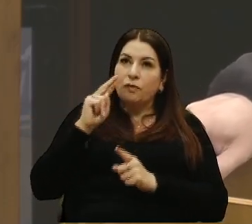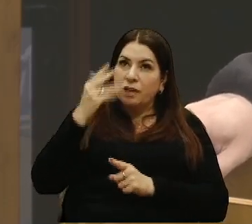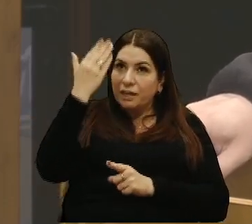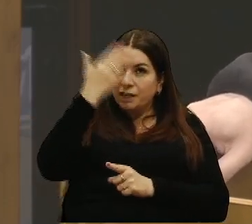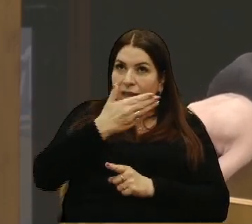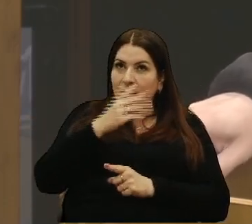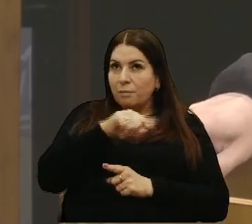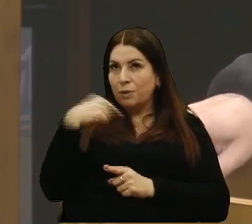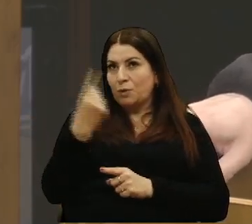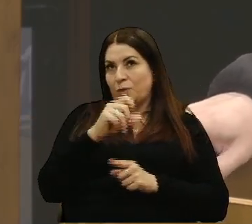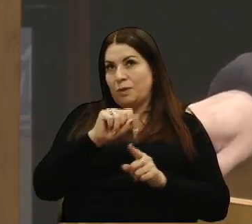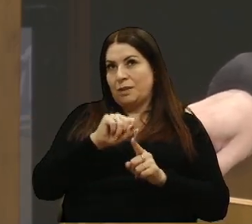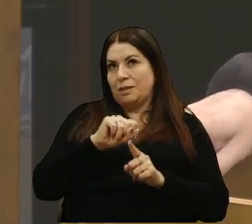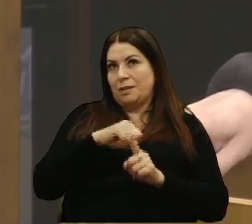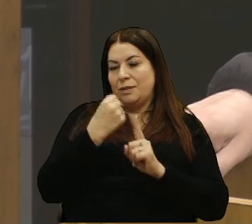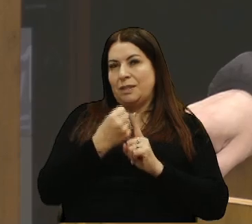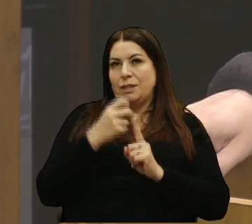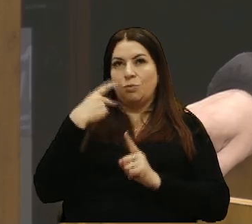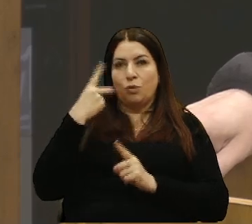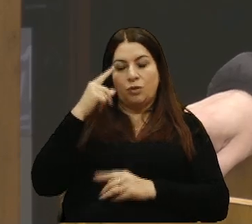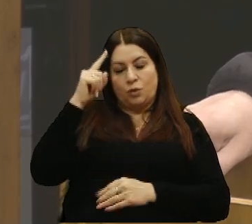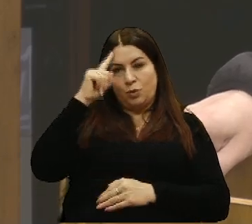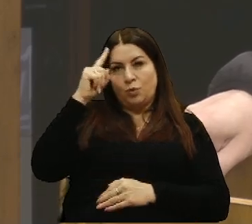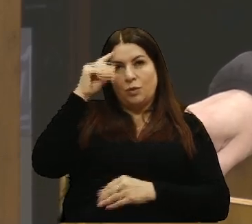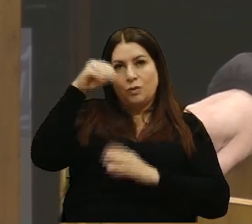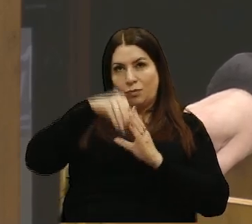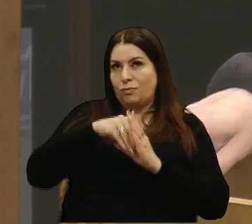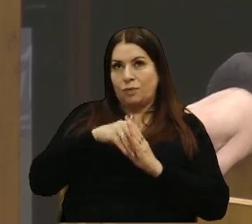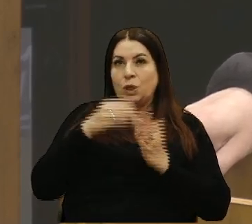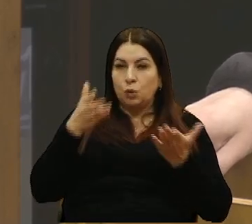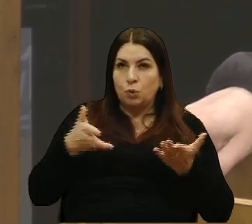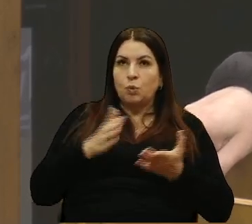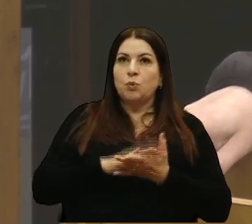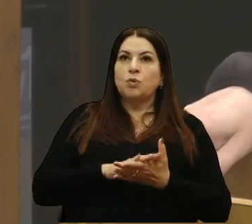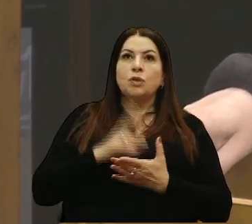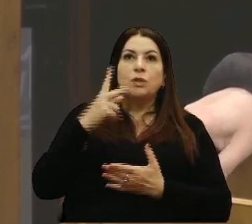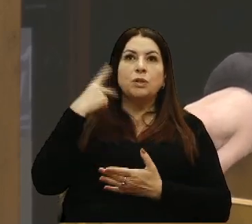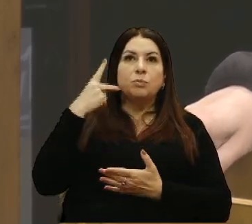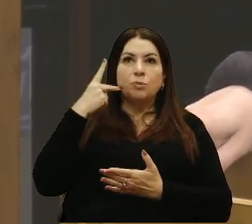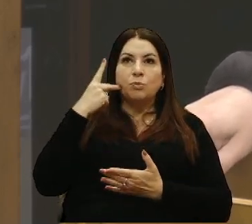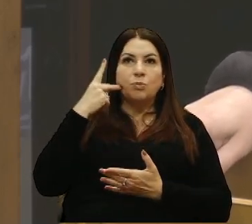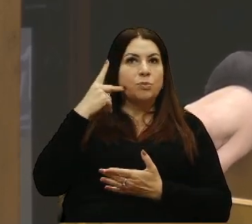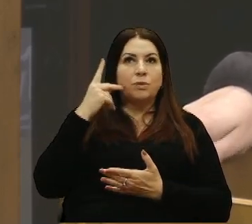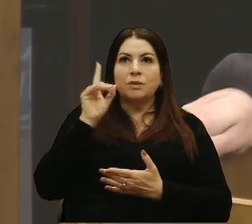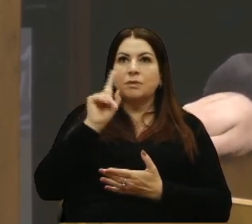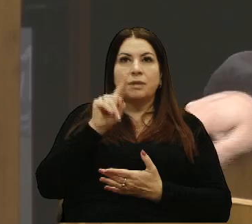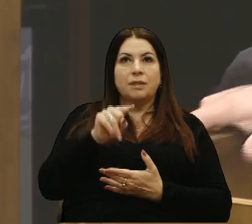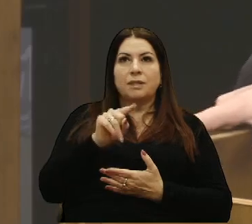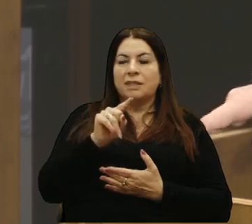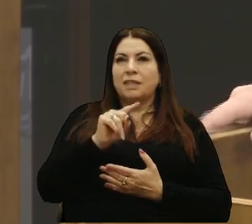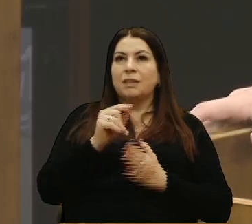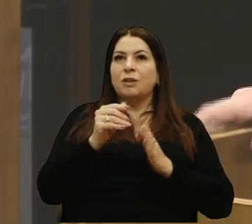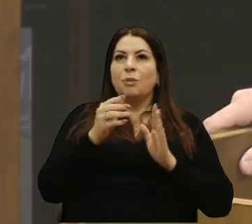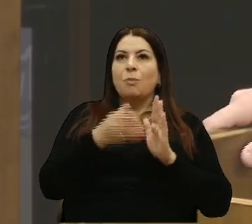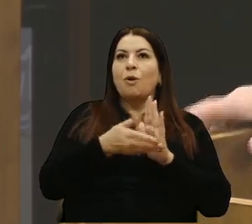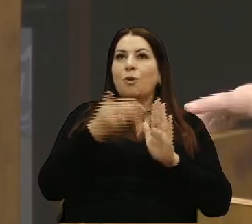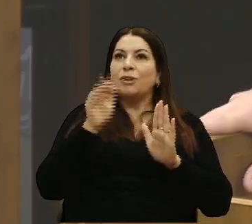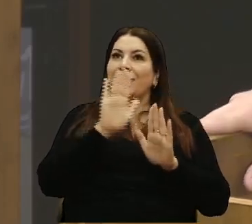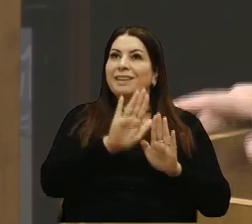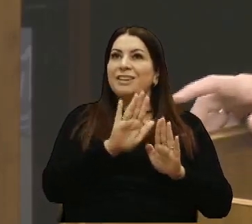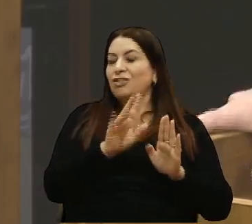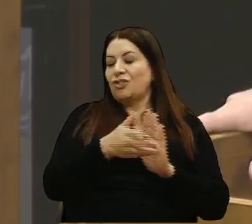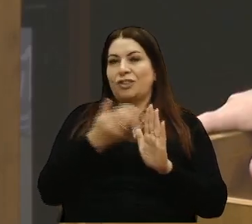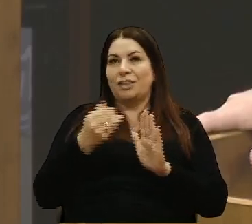toda a sociedade. A política está no nosso dia a dia. E hoje, a política não bota, porque tirava, ela deixa de